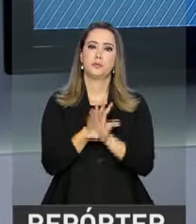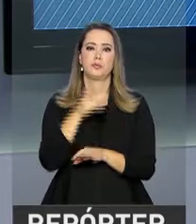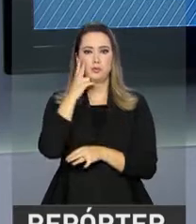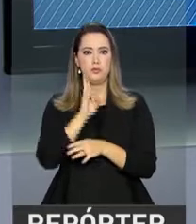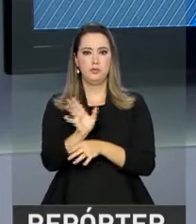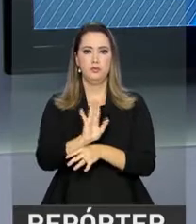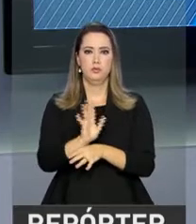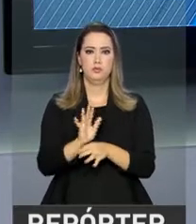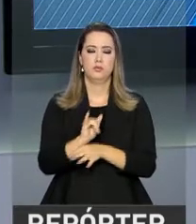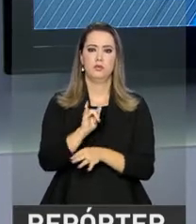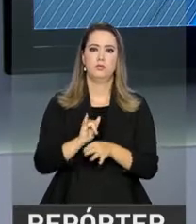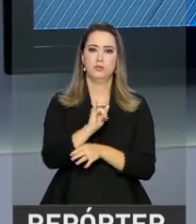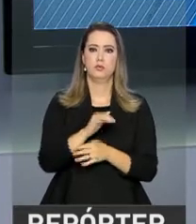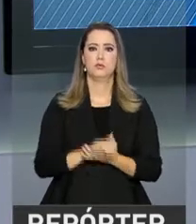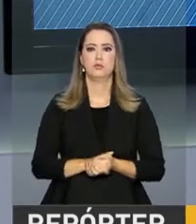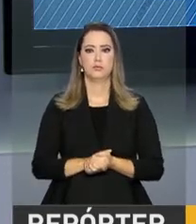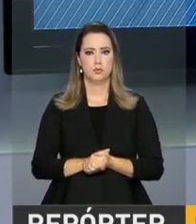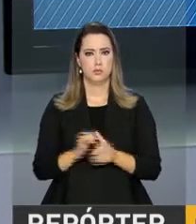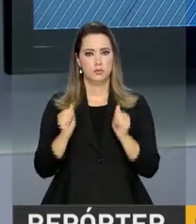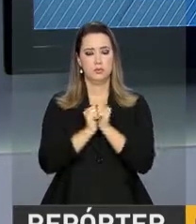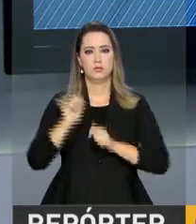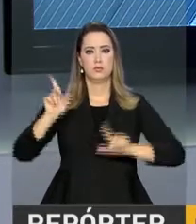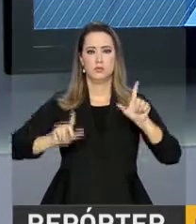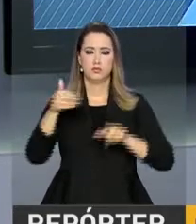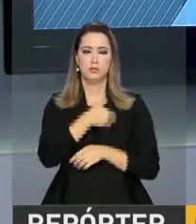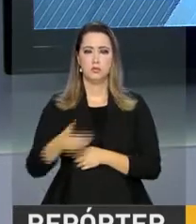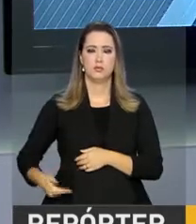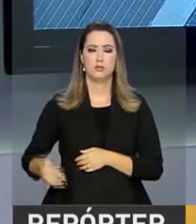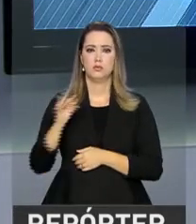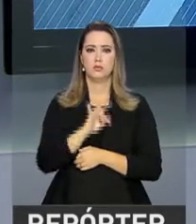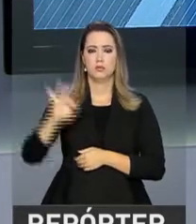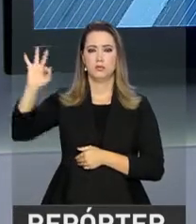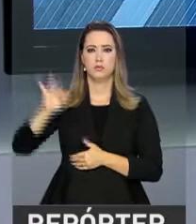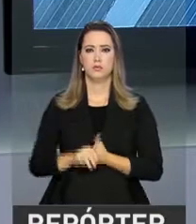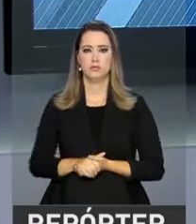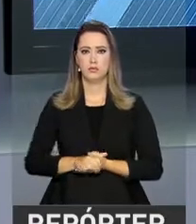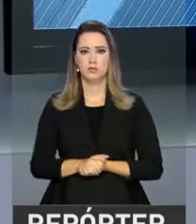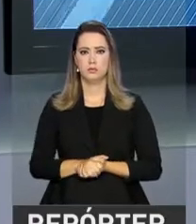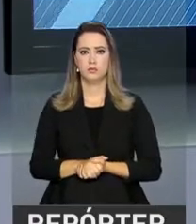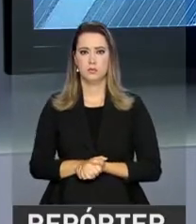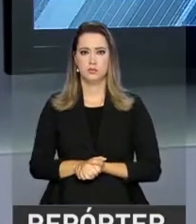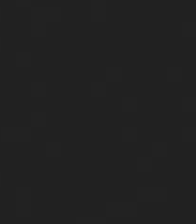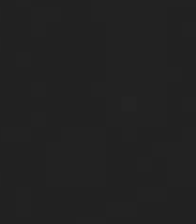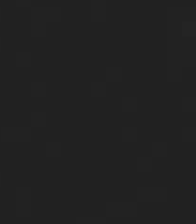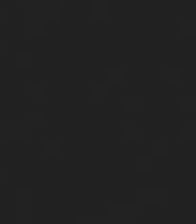você pode rever as reportagens no youtube continue com a gente aqui na nbr a tv do governo federal